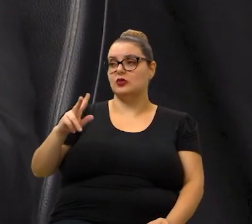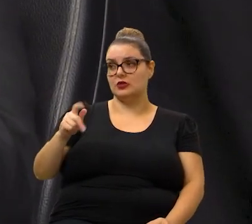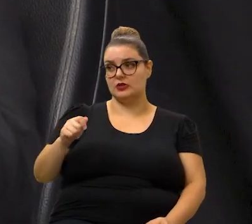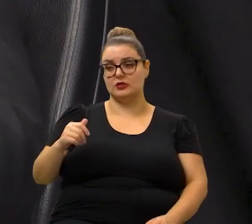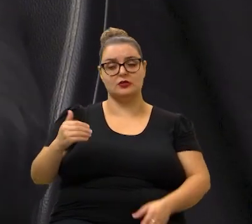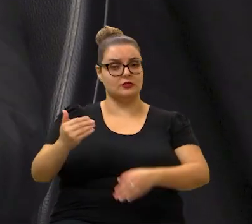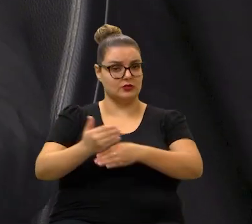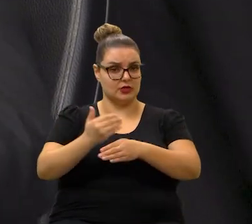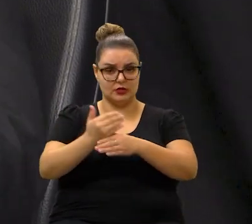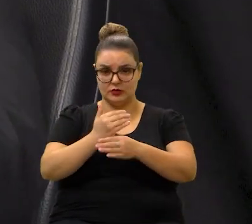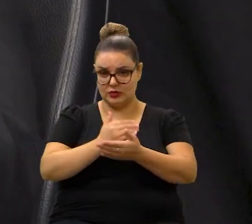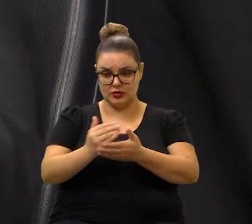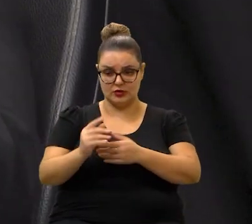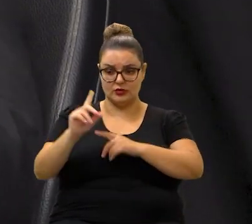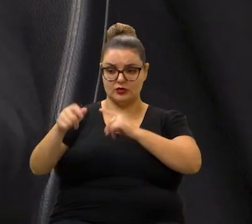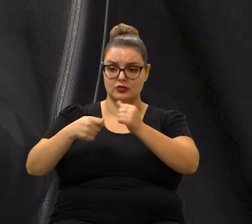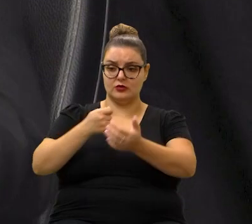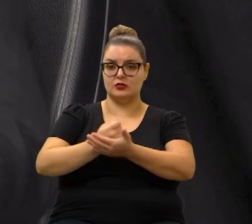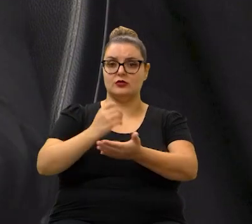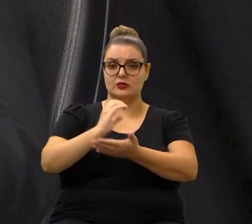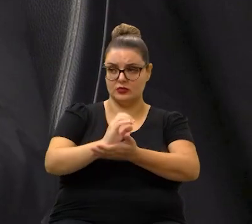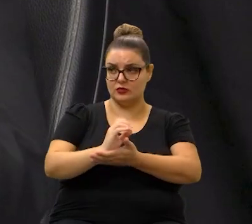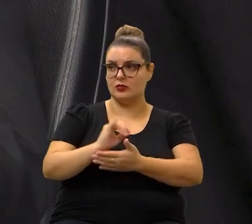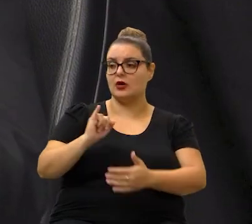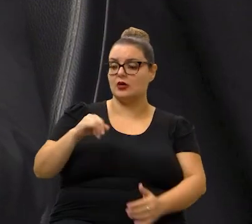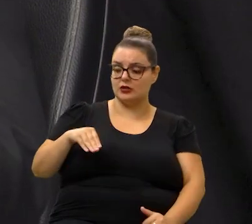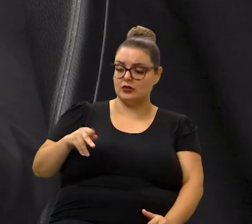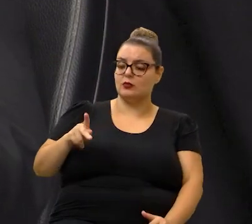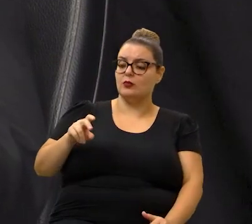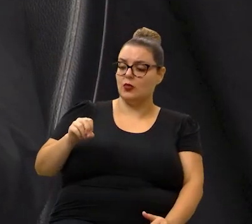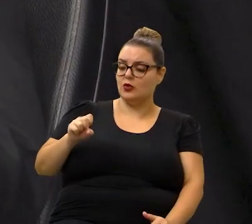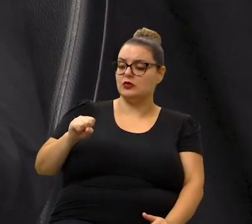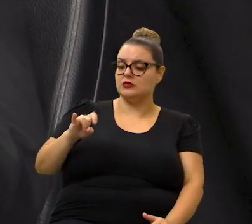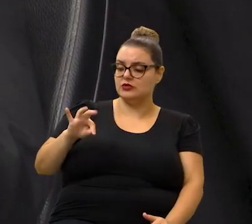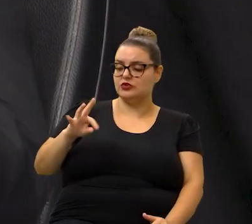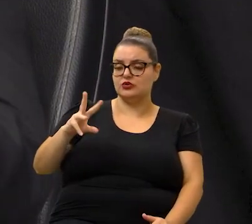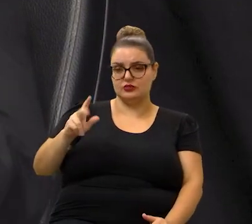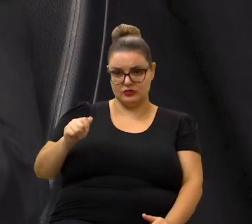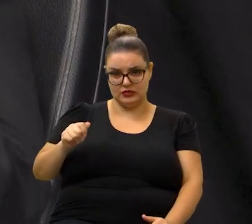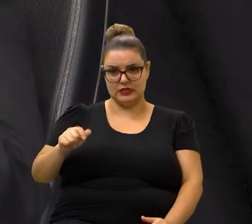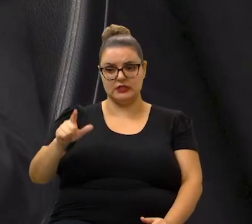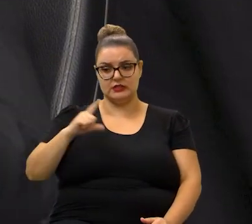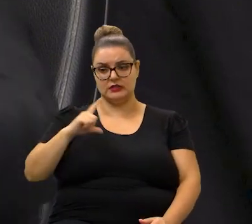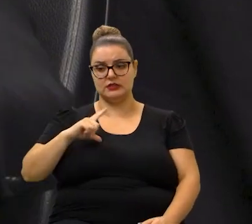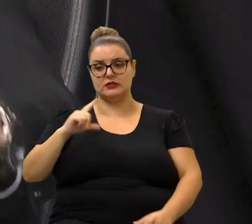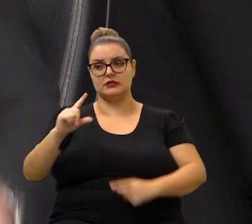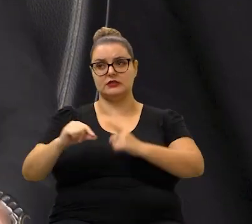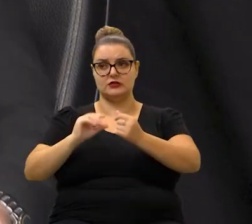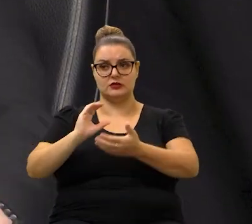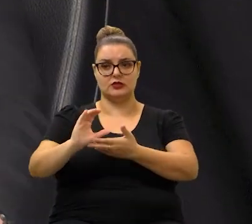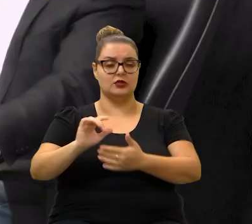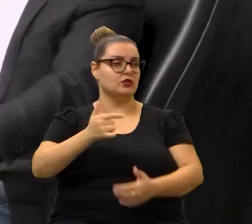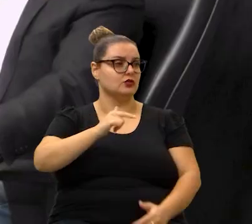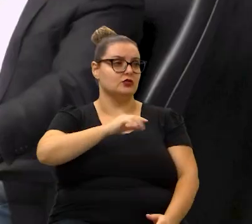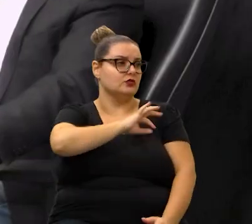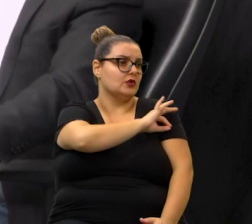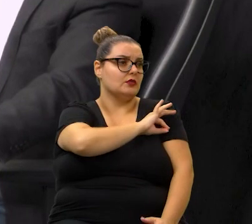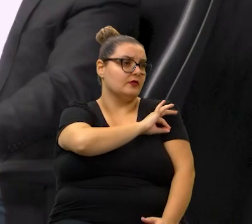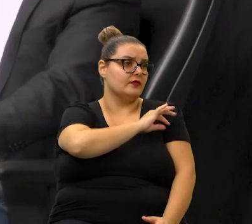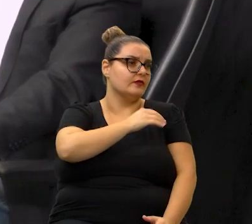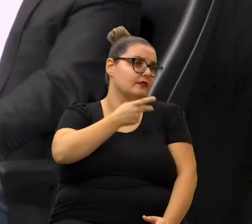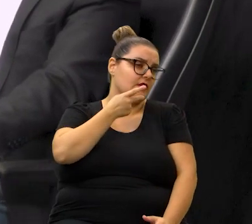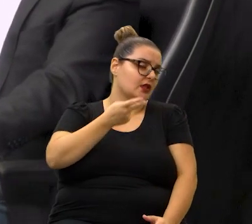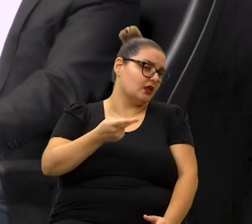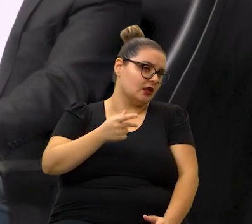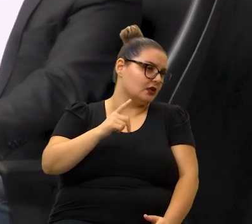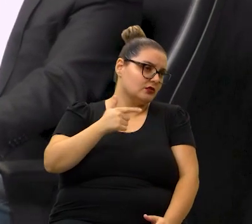construção com a emenda do vereador com a emenda impositiva Então existe a verba não tem jeito da prefeitura dizer que tem